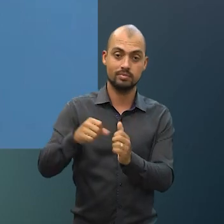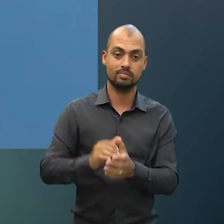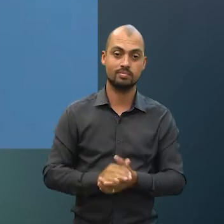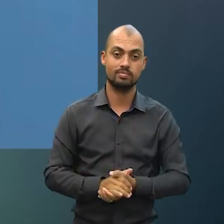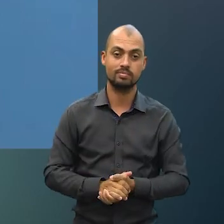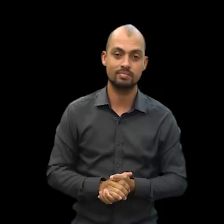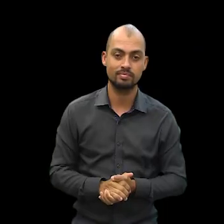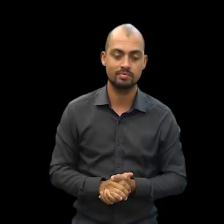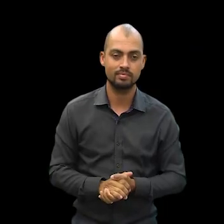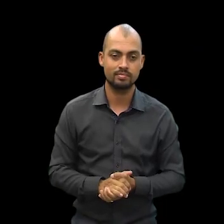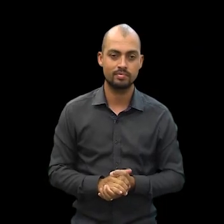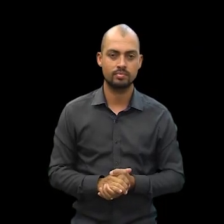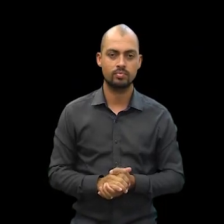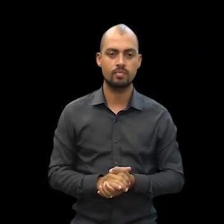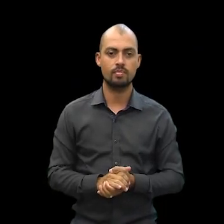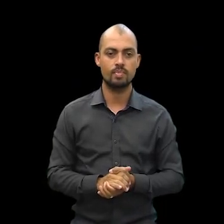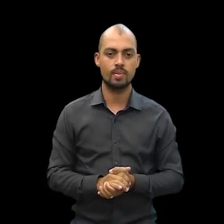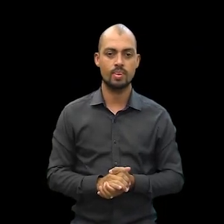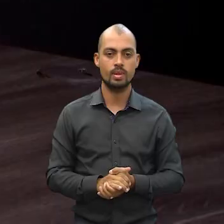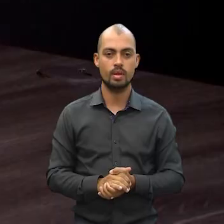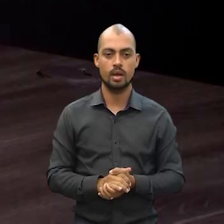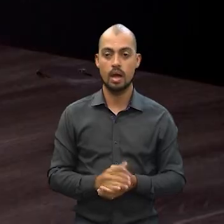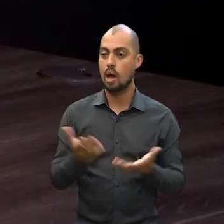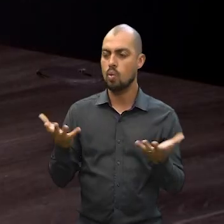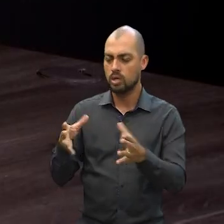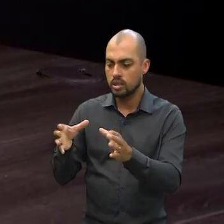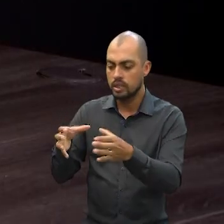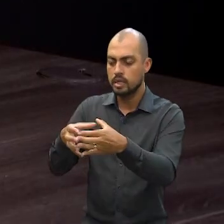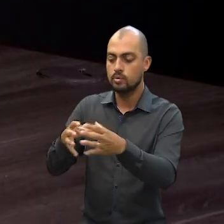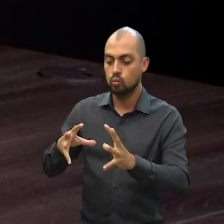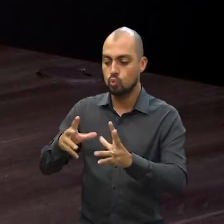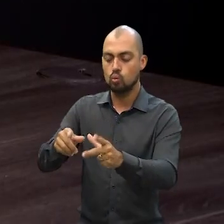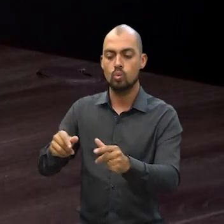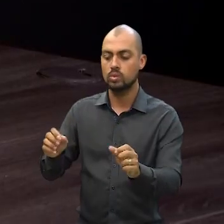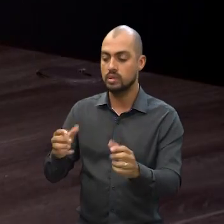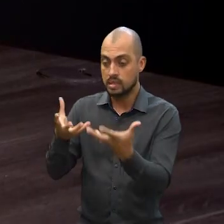certo. E como envolver, então, toda a equipe?